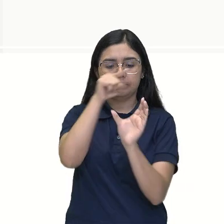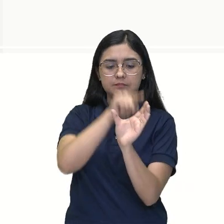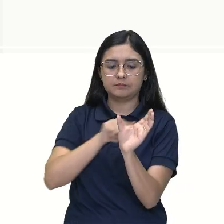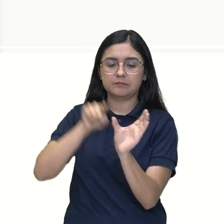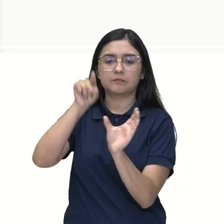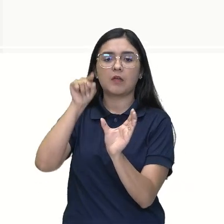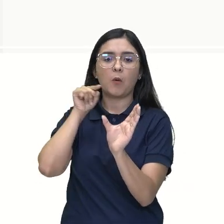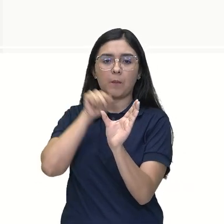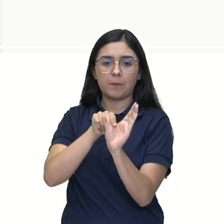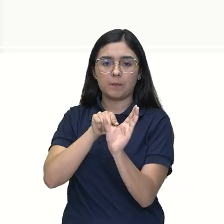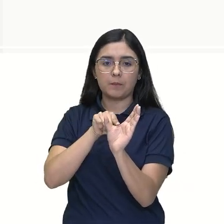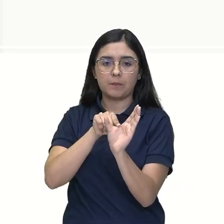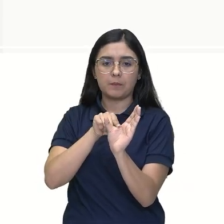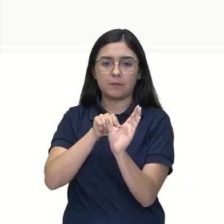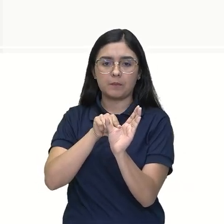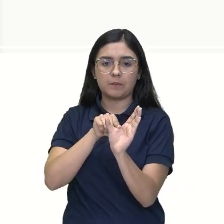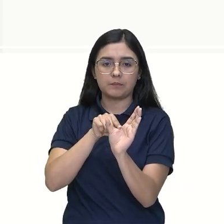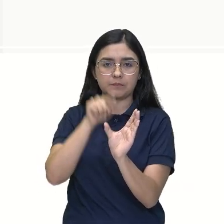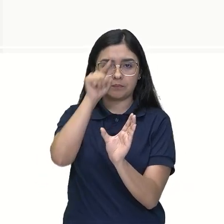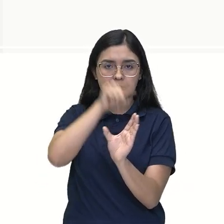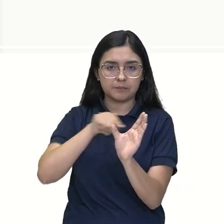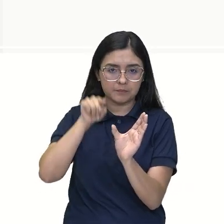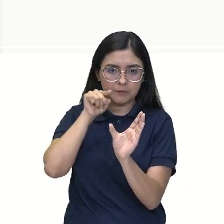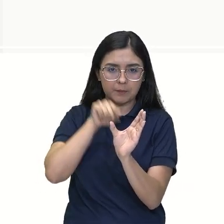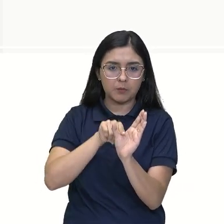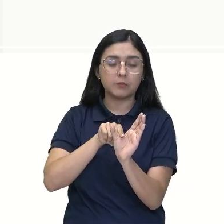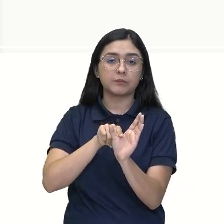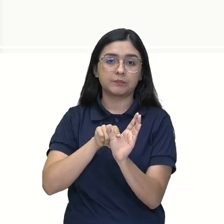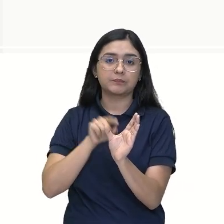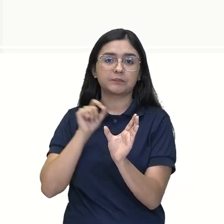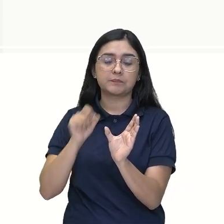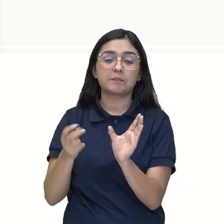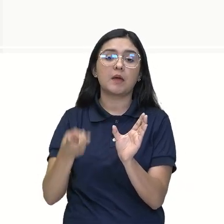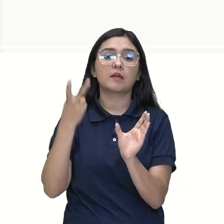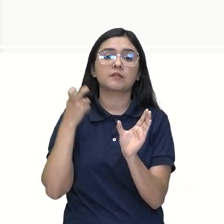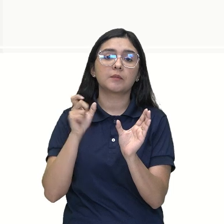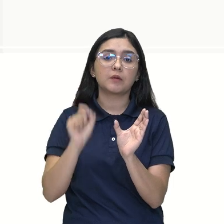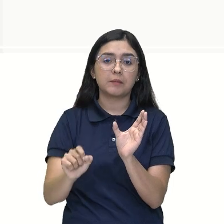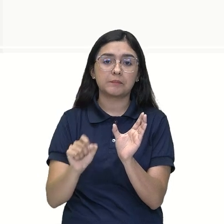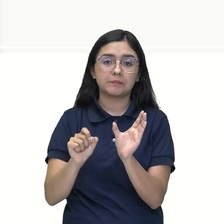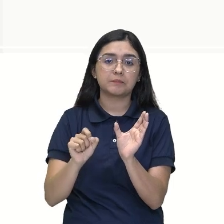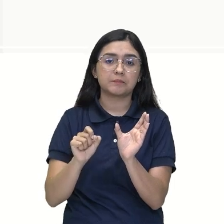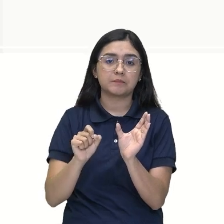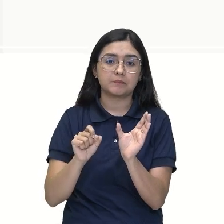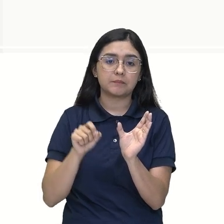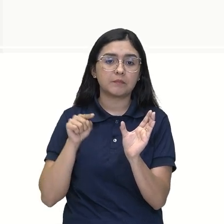esse daqui, tá? Então, observa, a